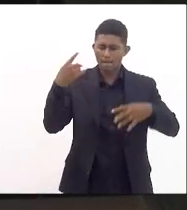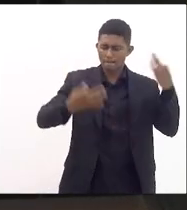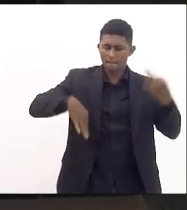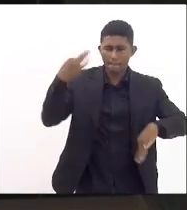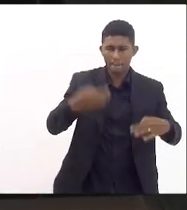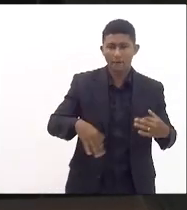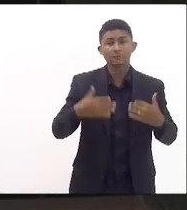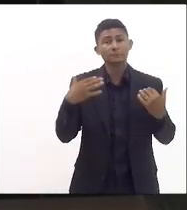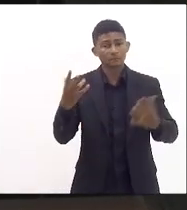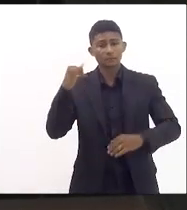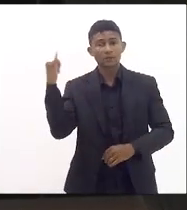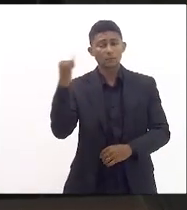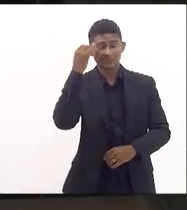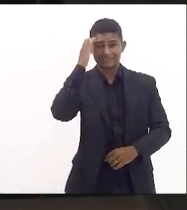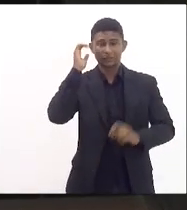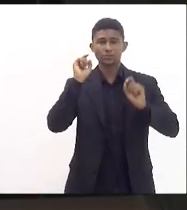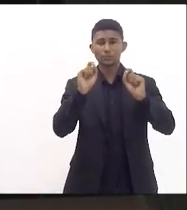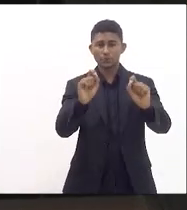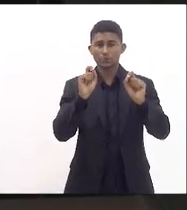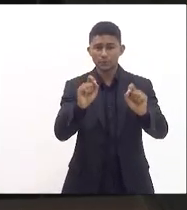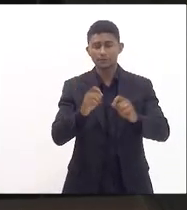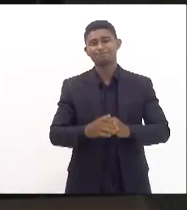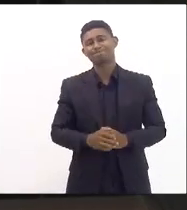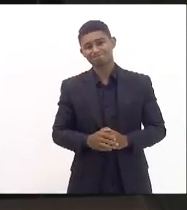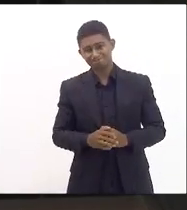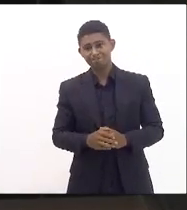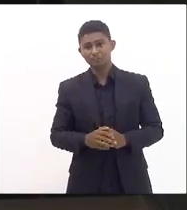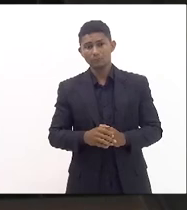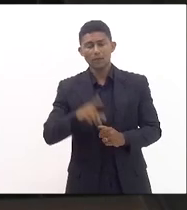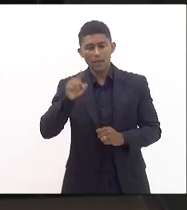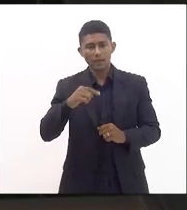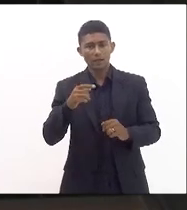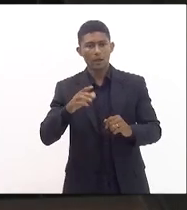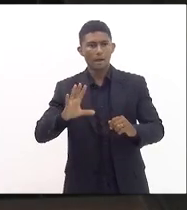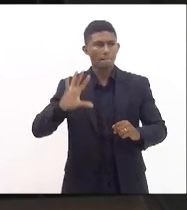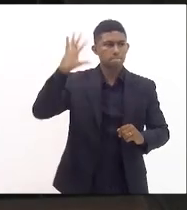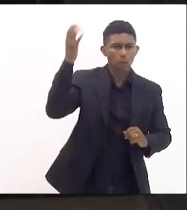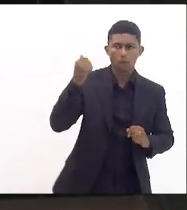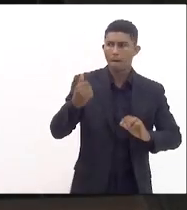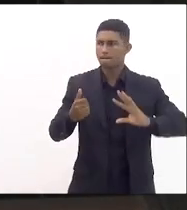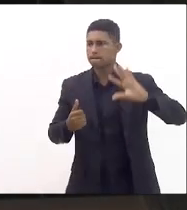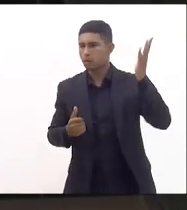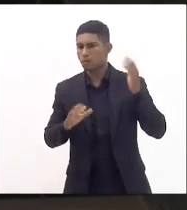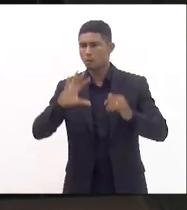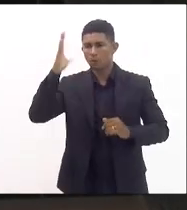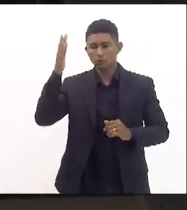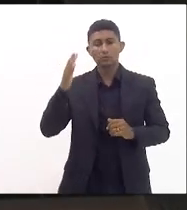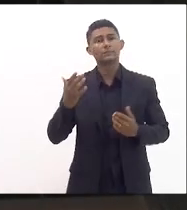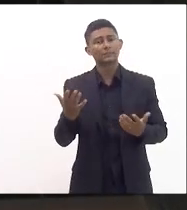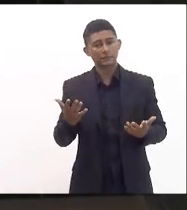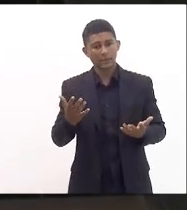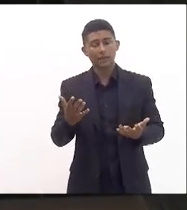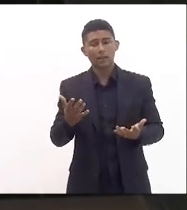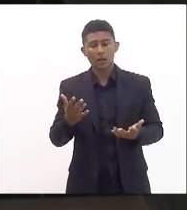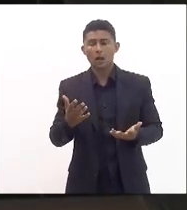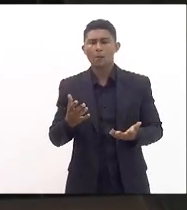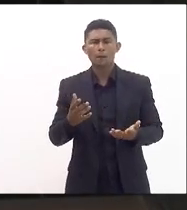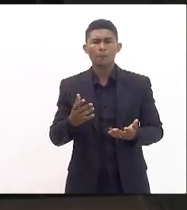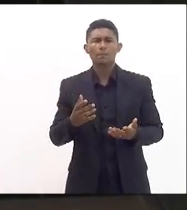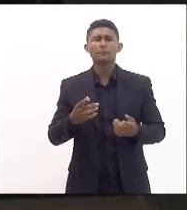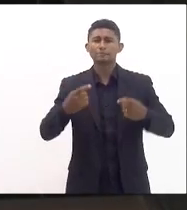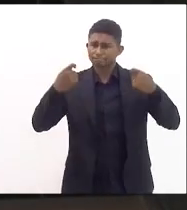que os impactos, na verdade, são respostas que devem ser dadas a partir